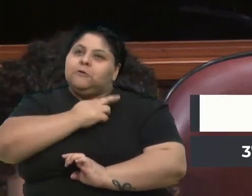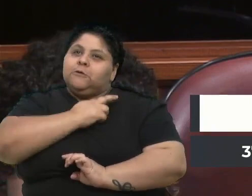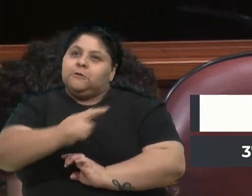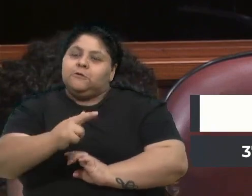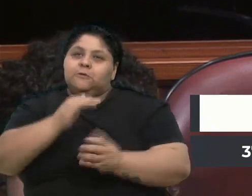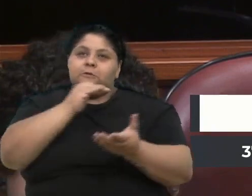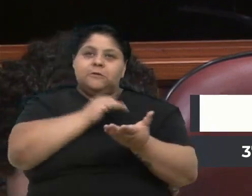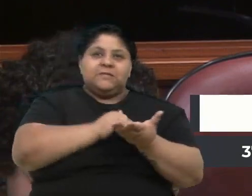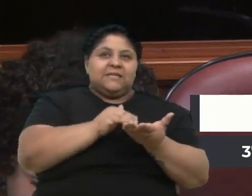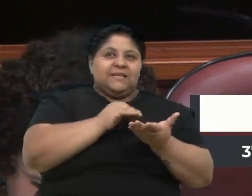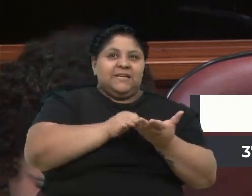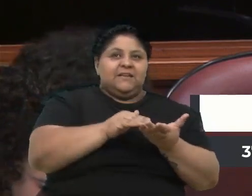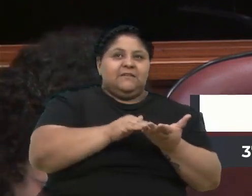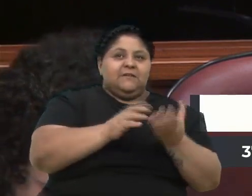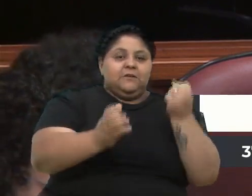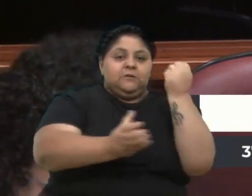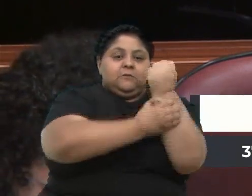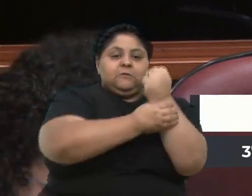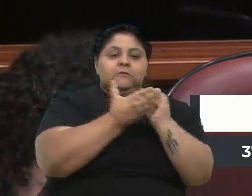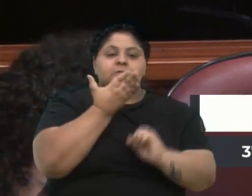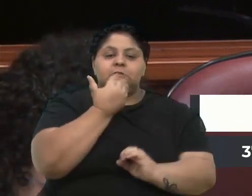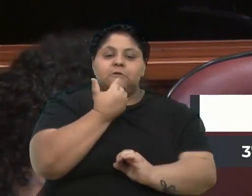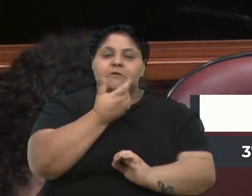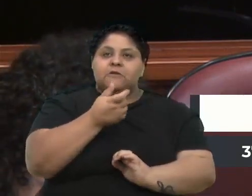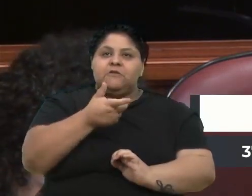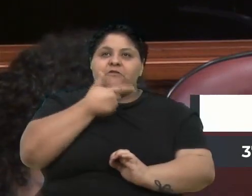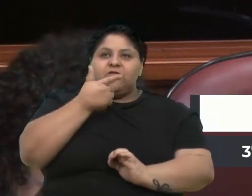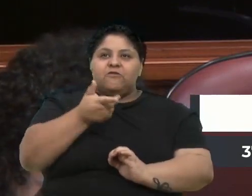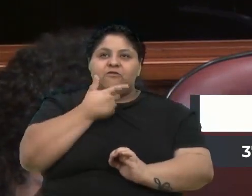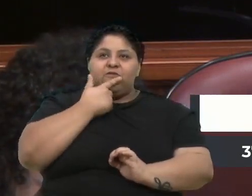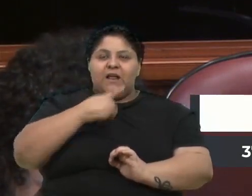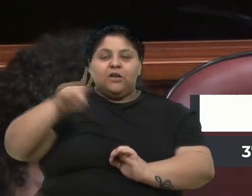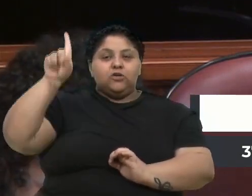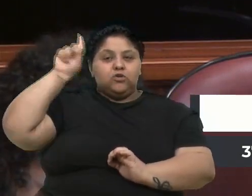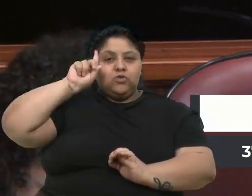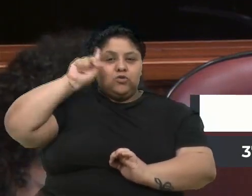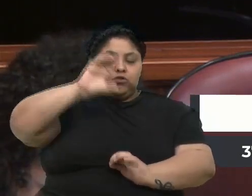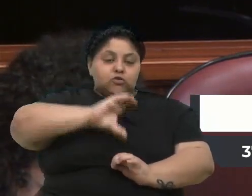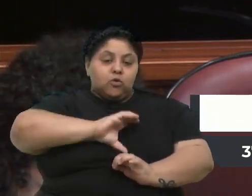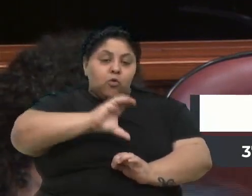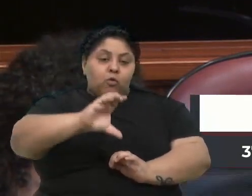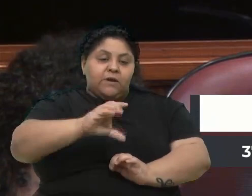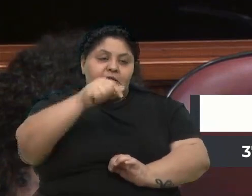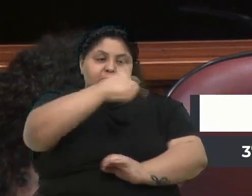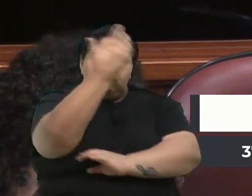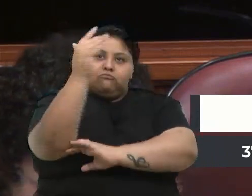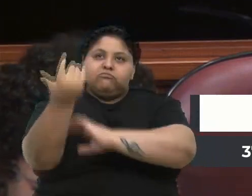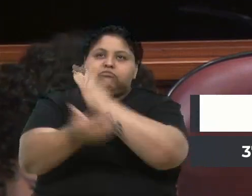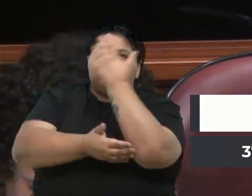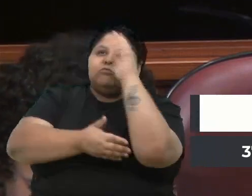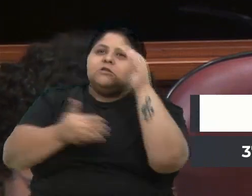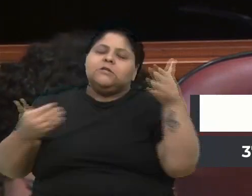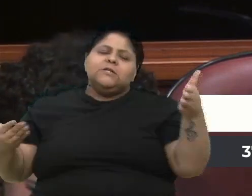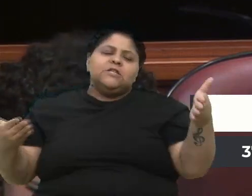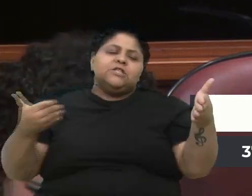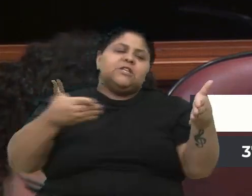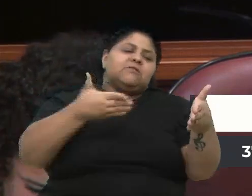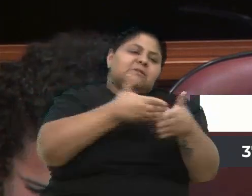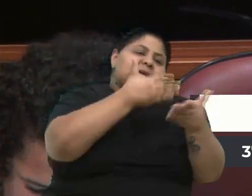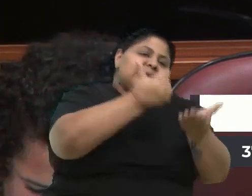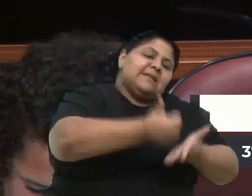Segurança Alimentar que falam todos os dias com o coordenador daquela horta comunitária, vão lá, dão apoio, ou